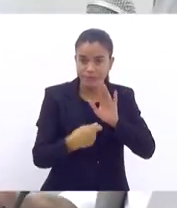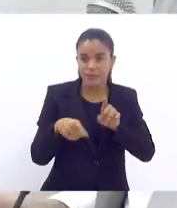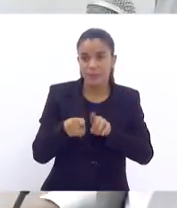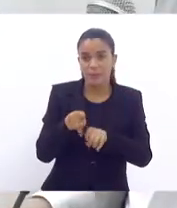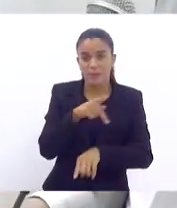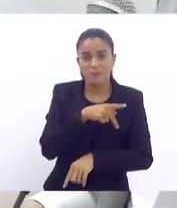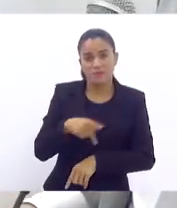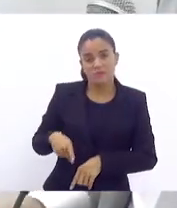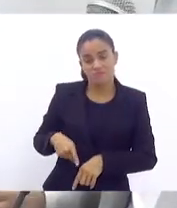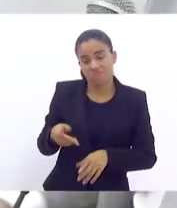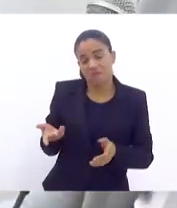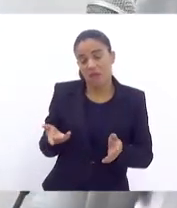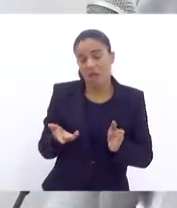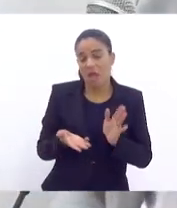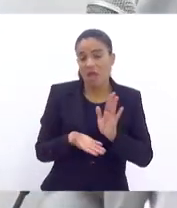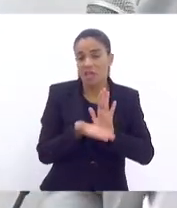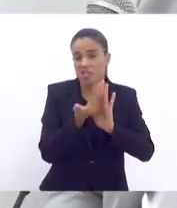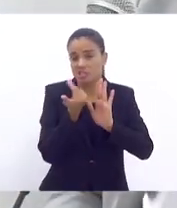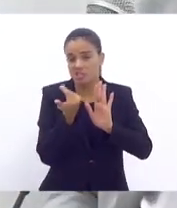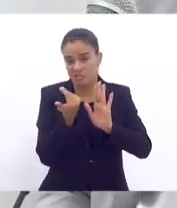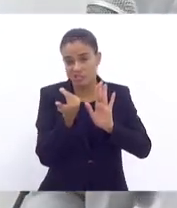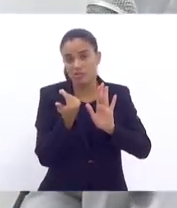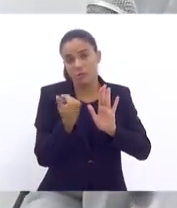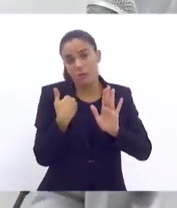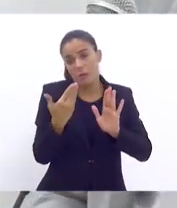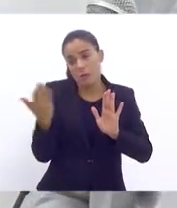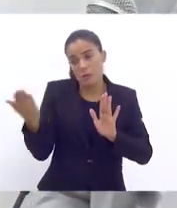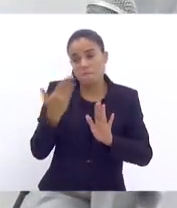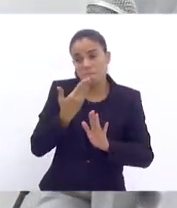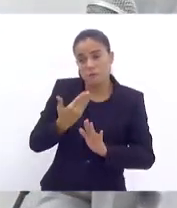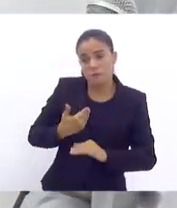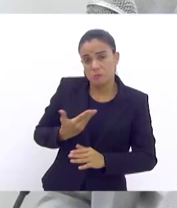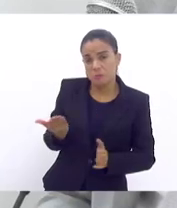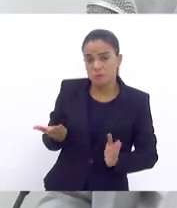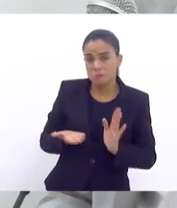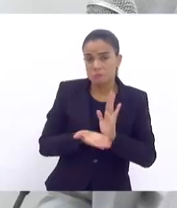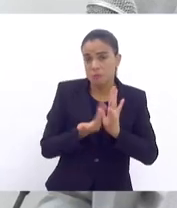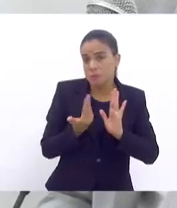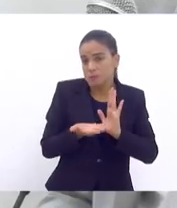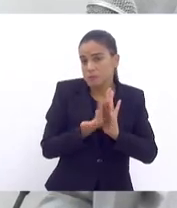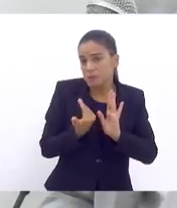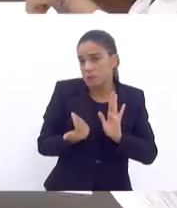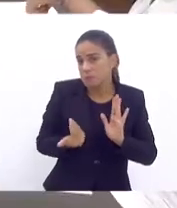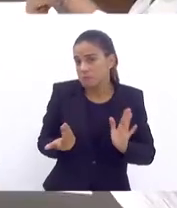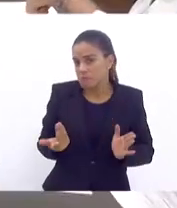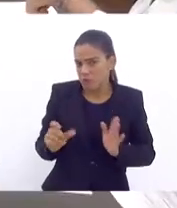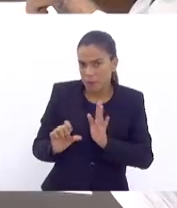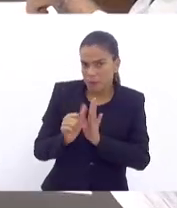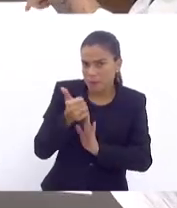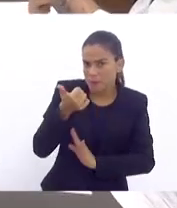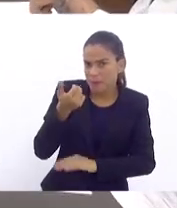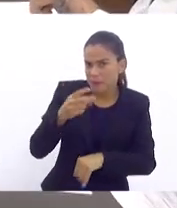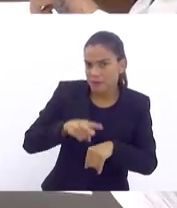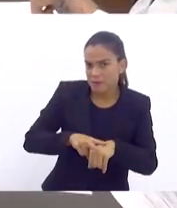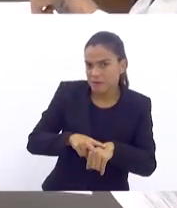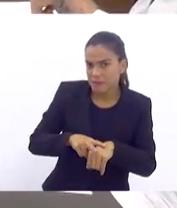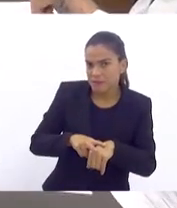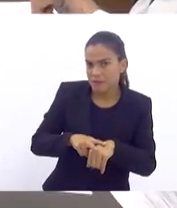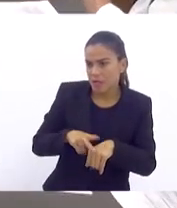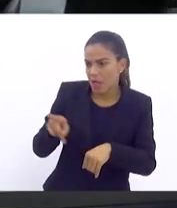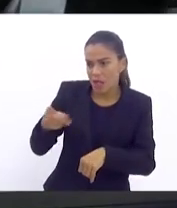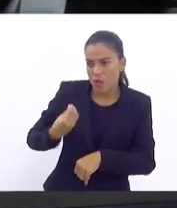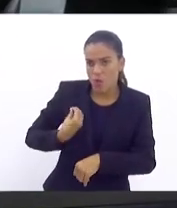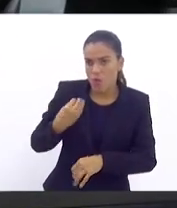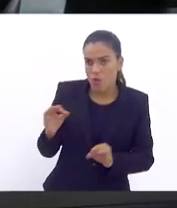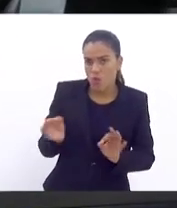a retirar e nesse caso houve um pedido Expresso do relator para retirado foi a primeira vez que se entra em Pauta e ele não